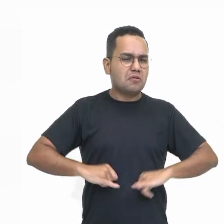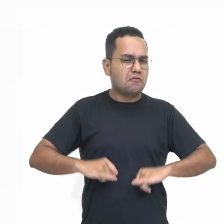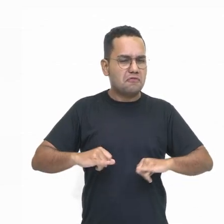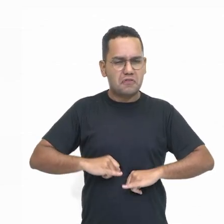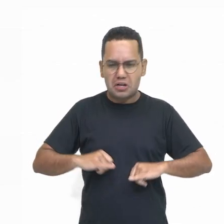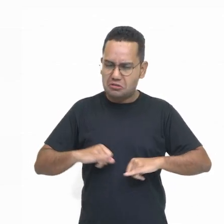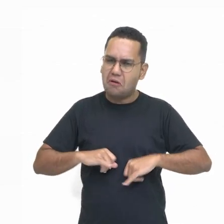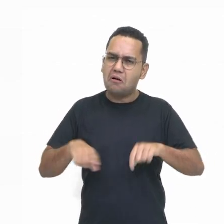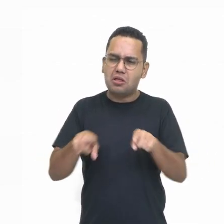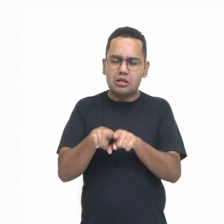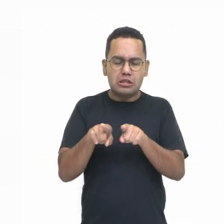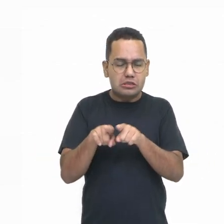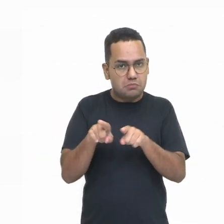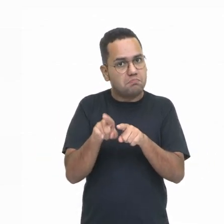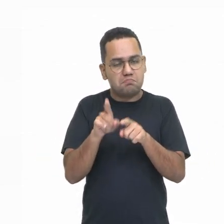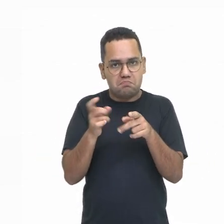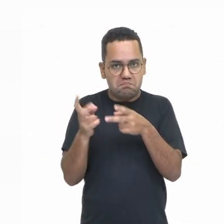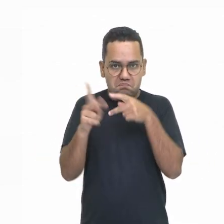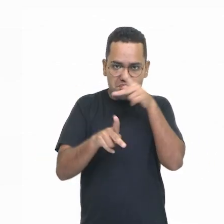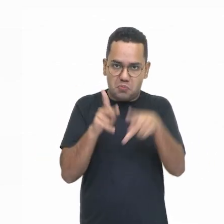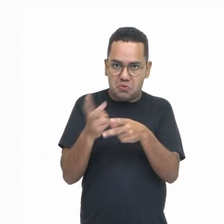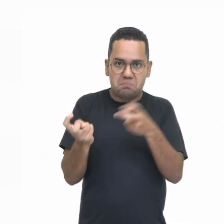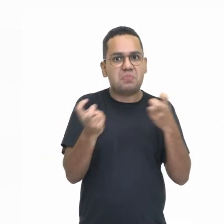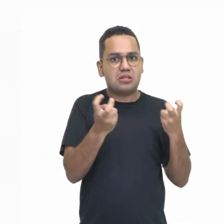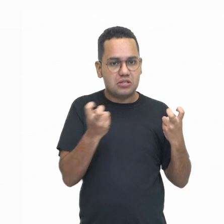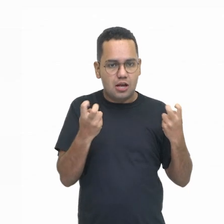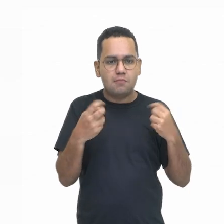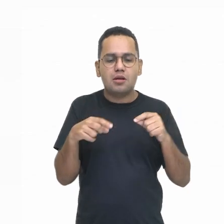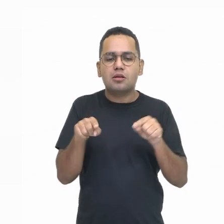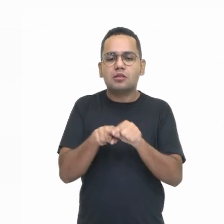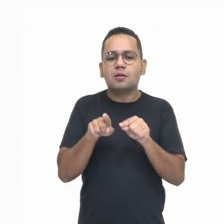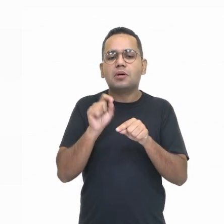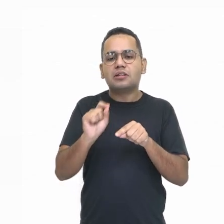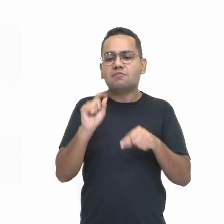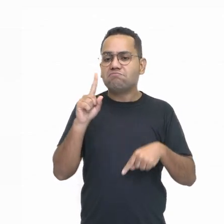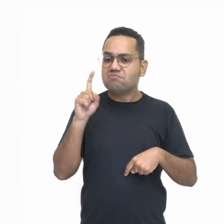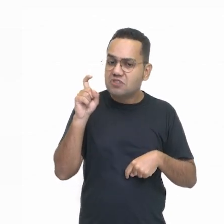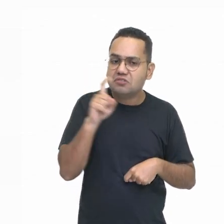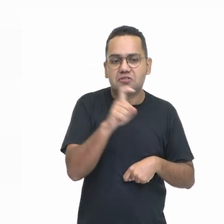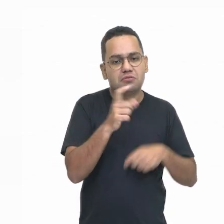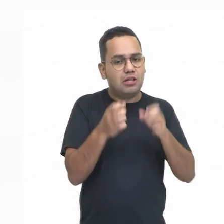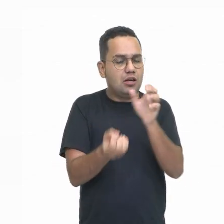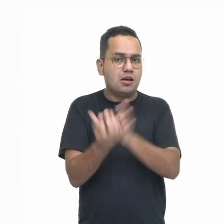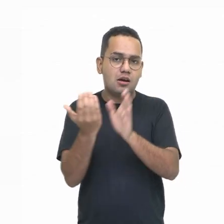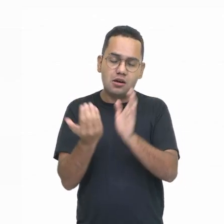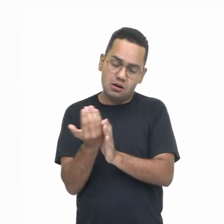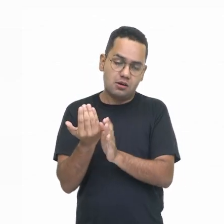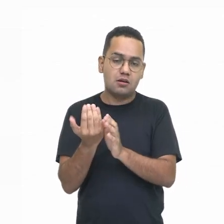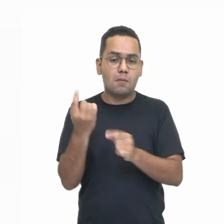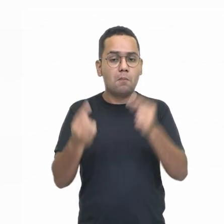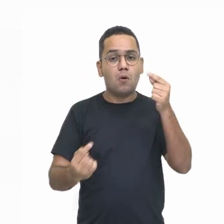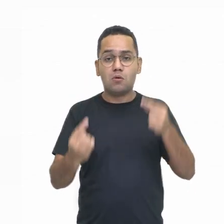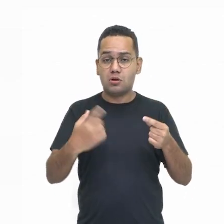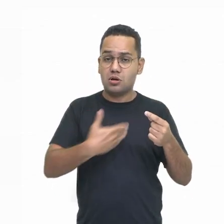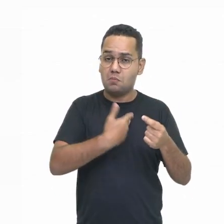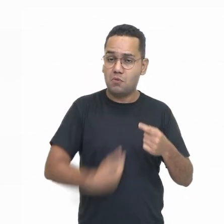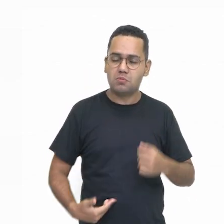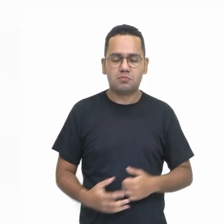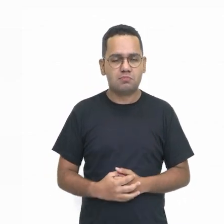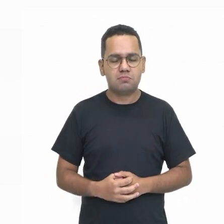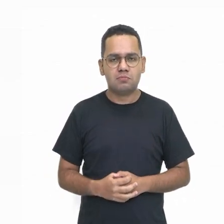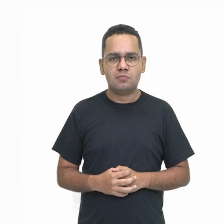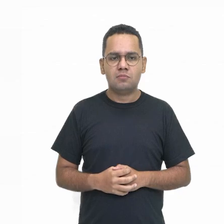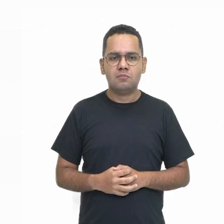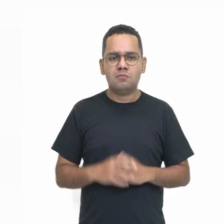de políticas públicas. Então, você percebe o quê? Que diante desse processo de rápida adequação